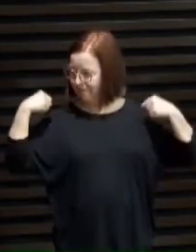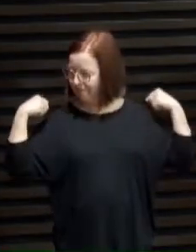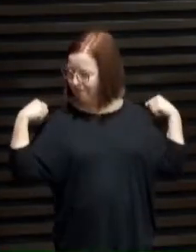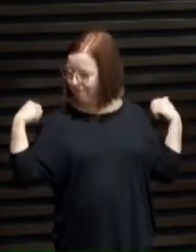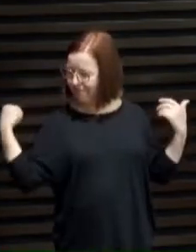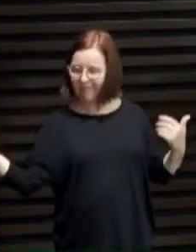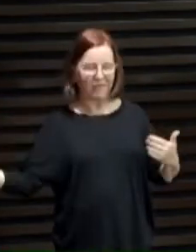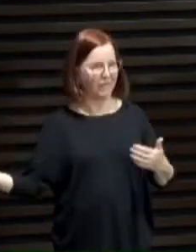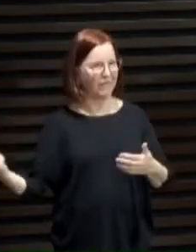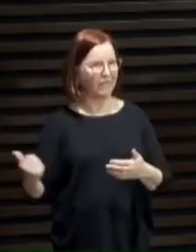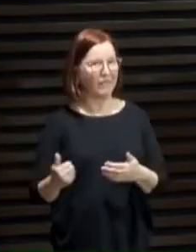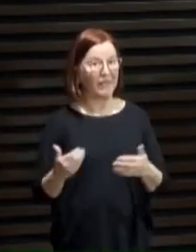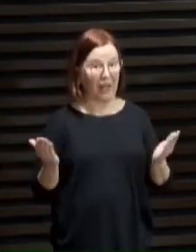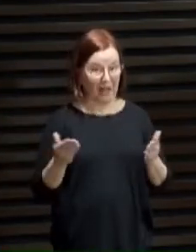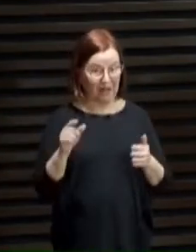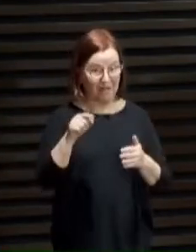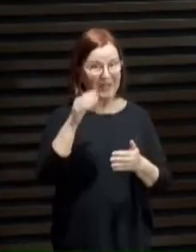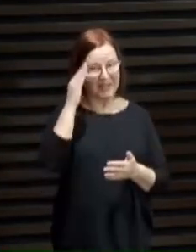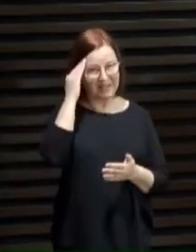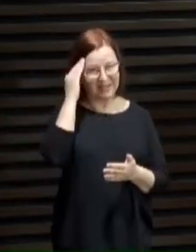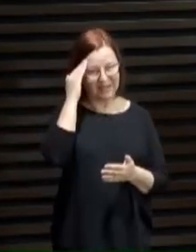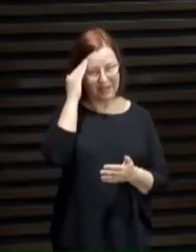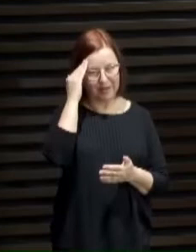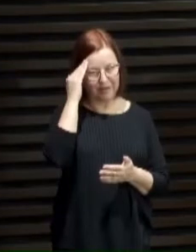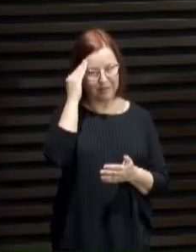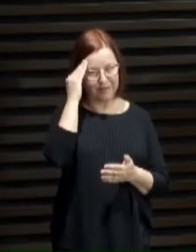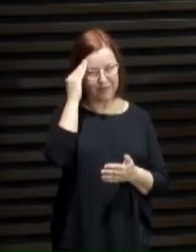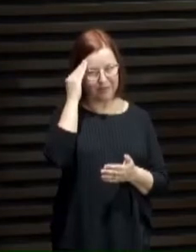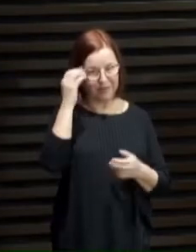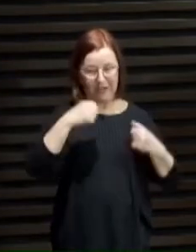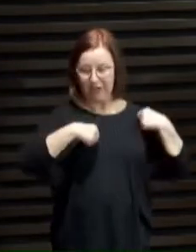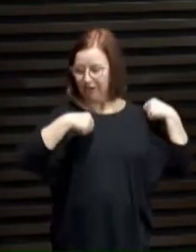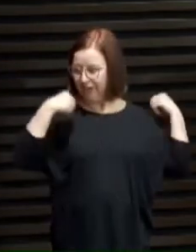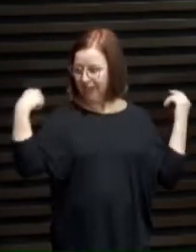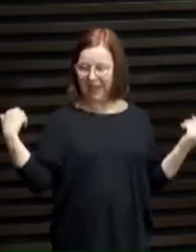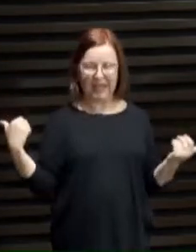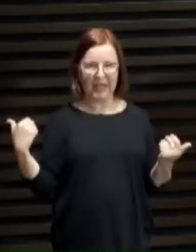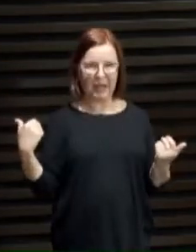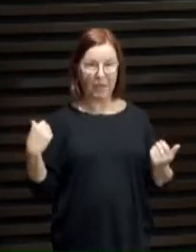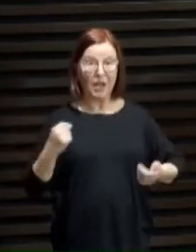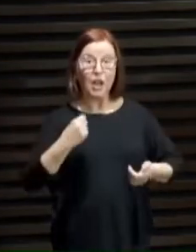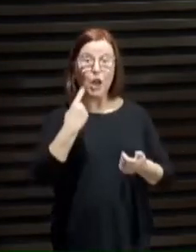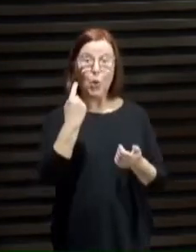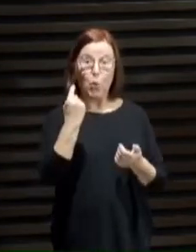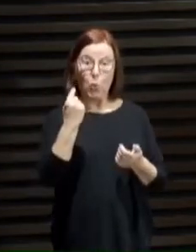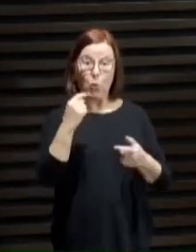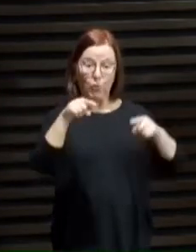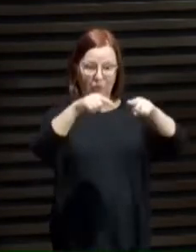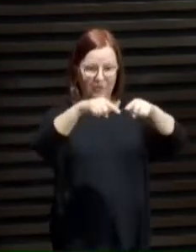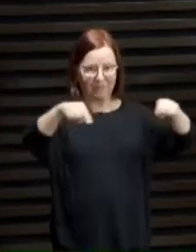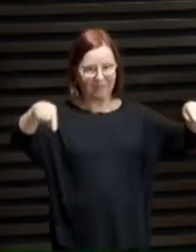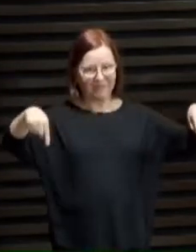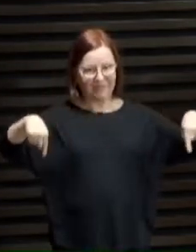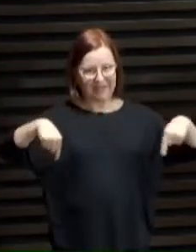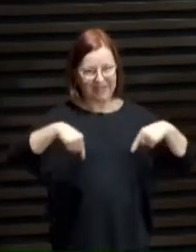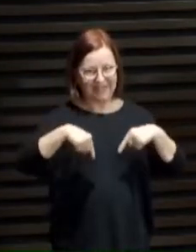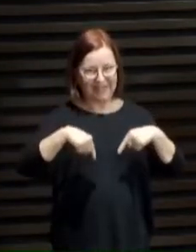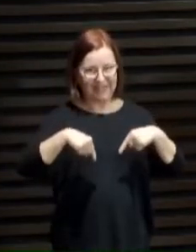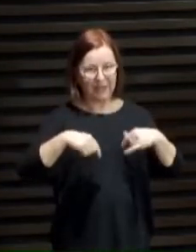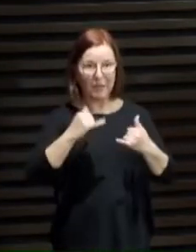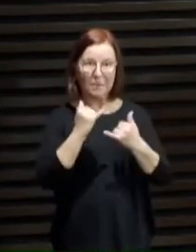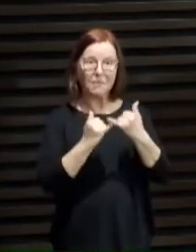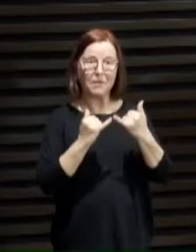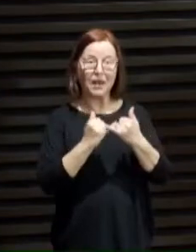E agora você sabe que ao tirar a capa, Jesus é o único naquela sala que se parece